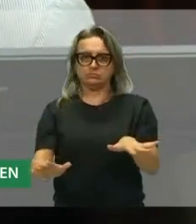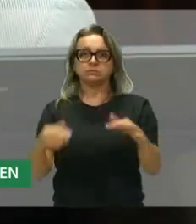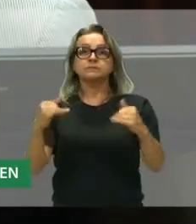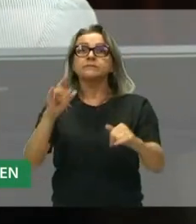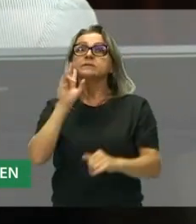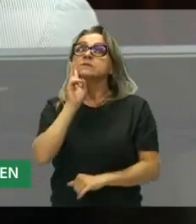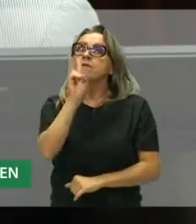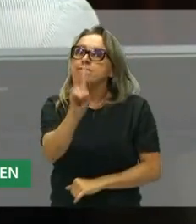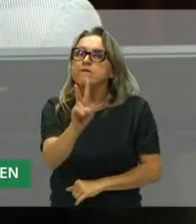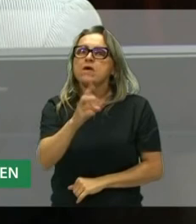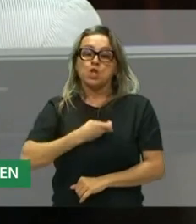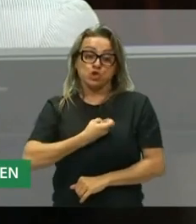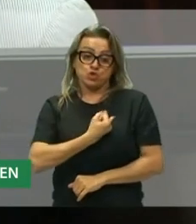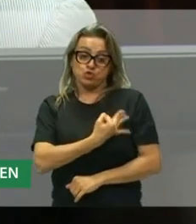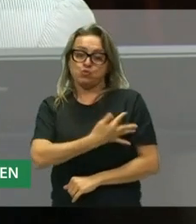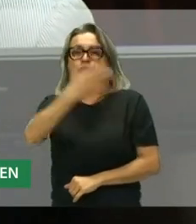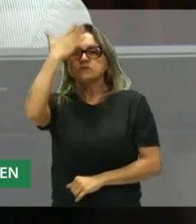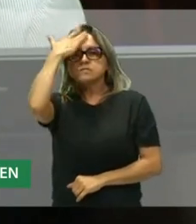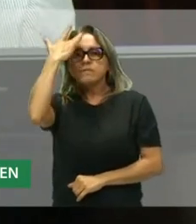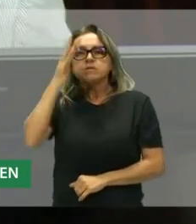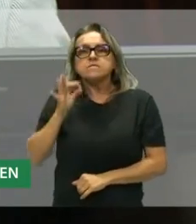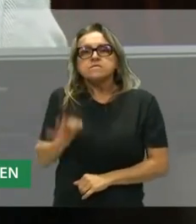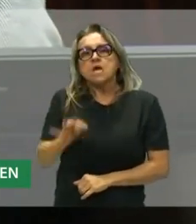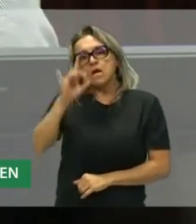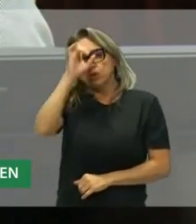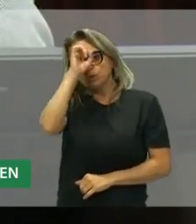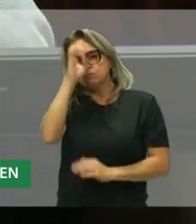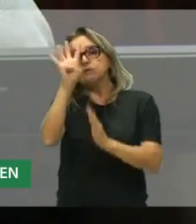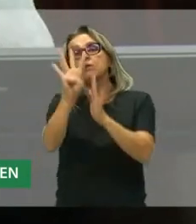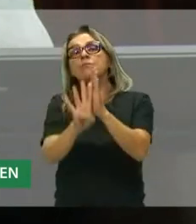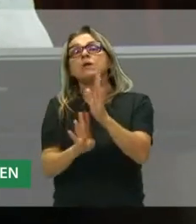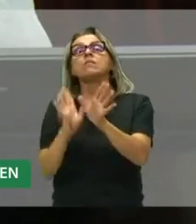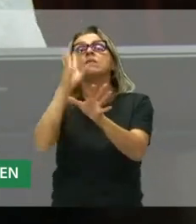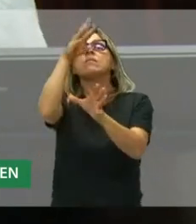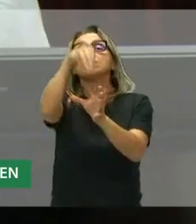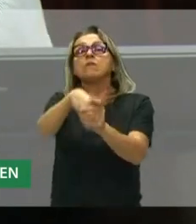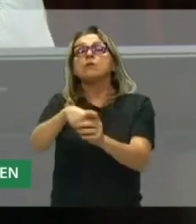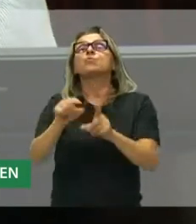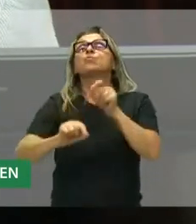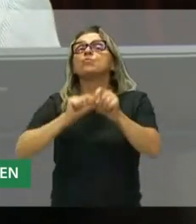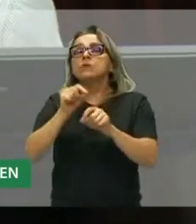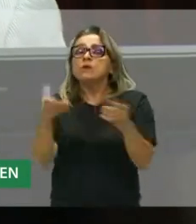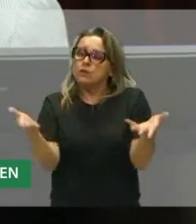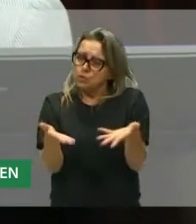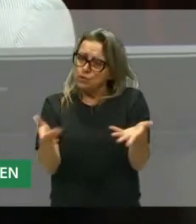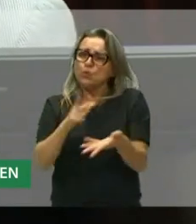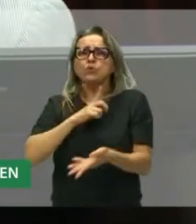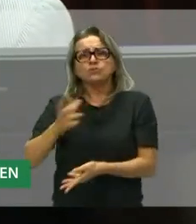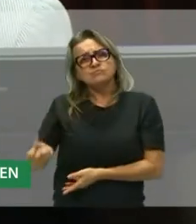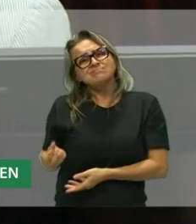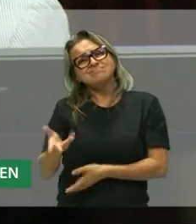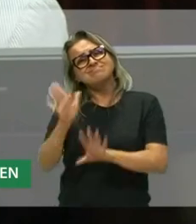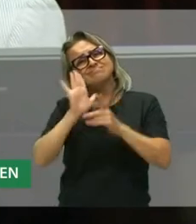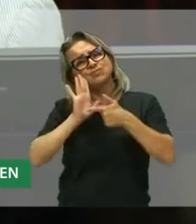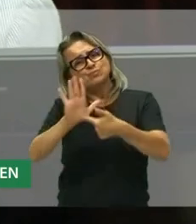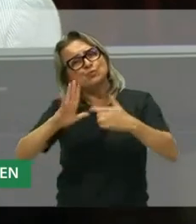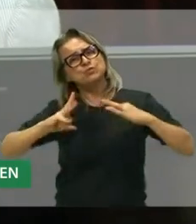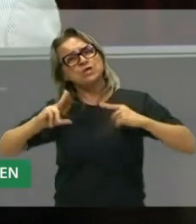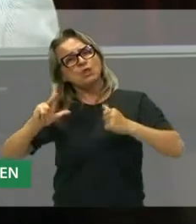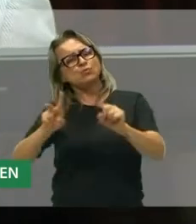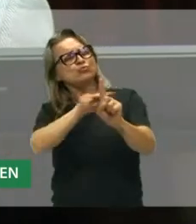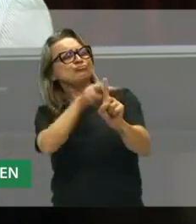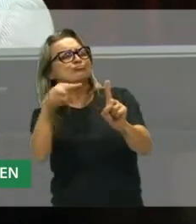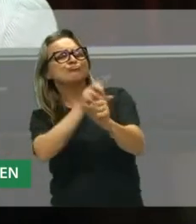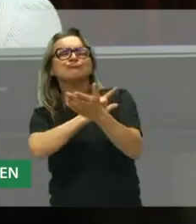hospital em números, saber o que é o Hospital Marieta por dentro, né? E a gente teve uma breve oportunidade aqui nessa audiência